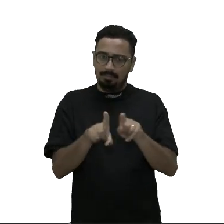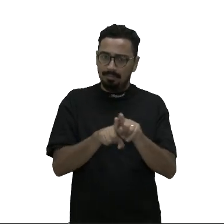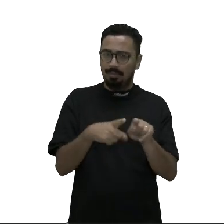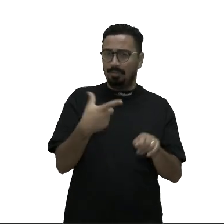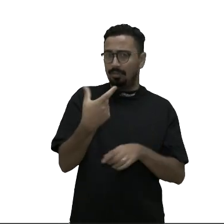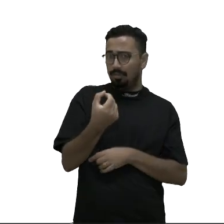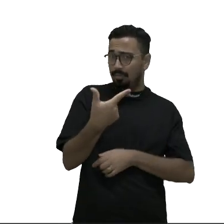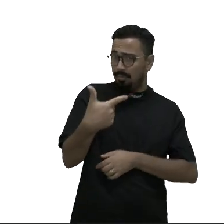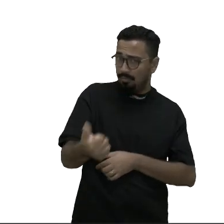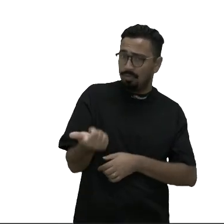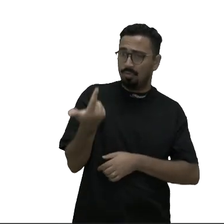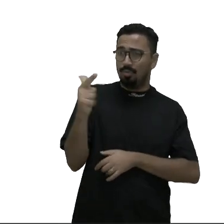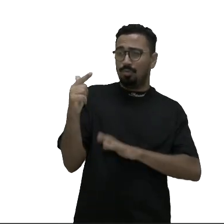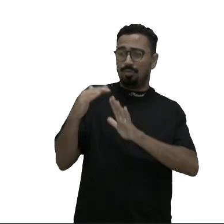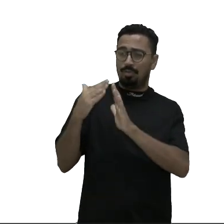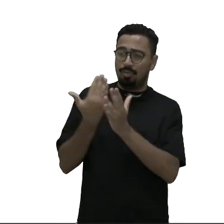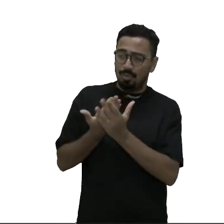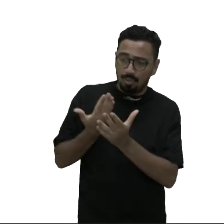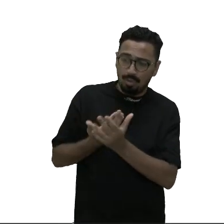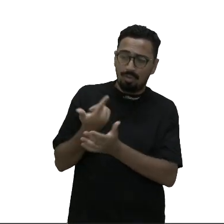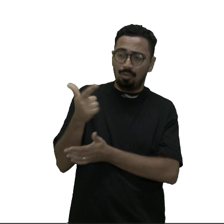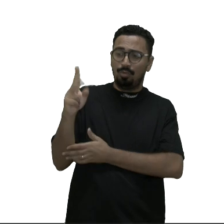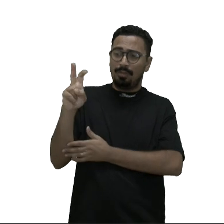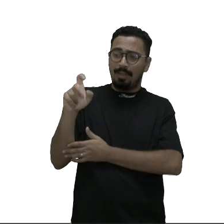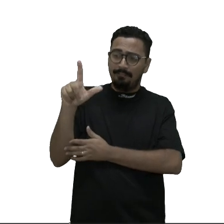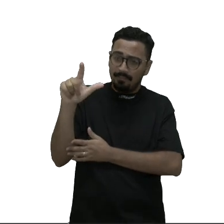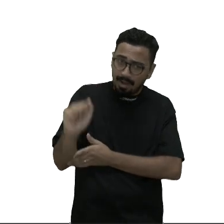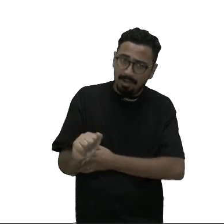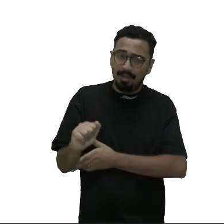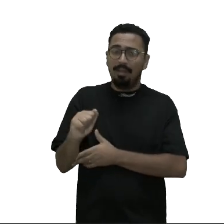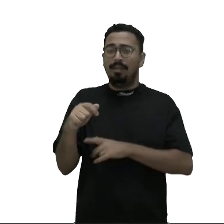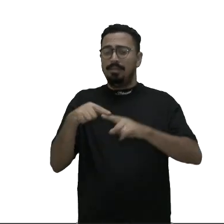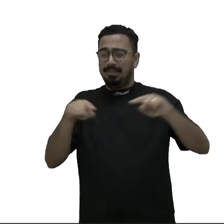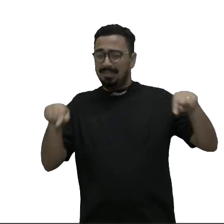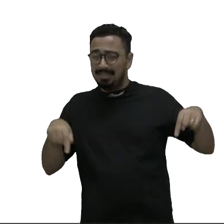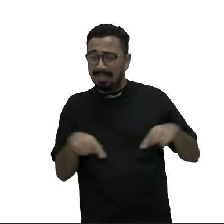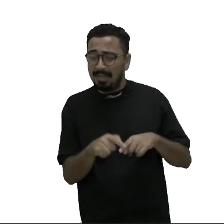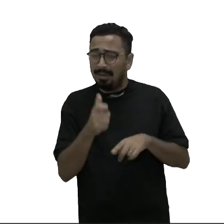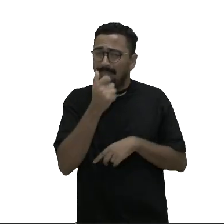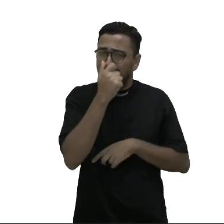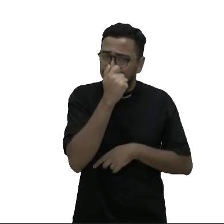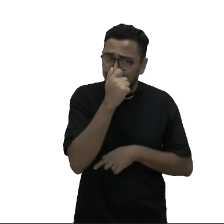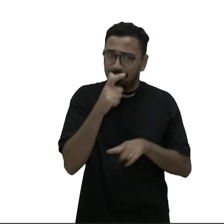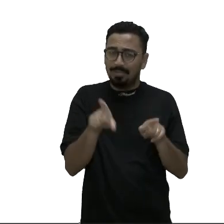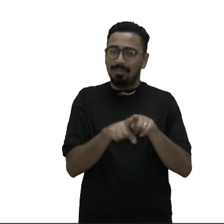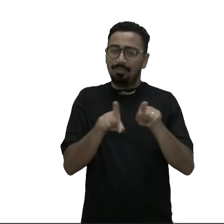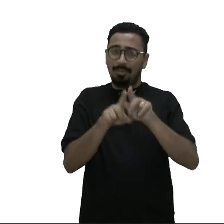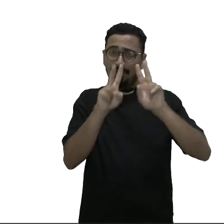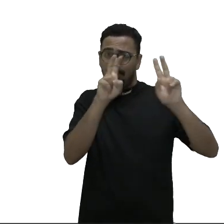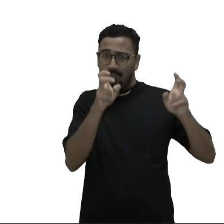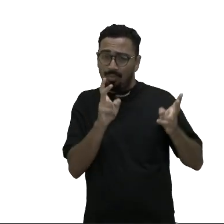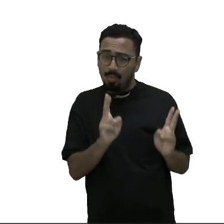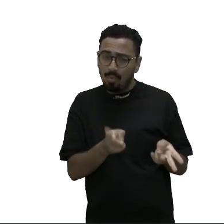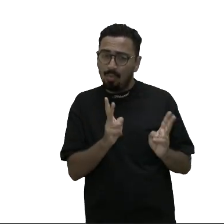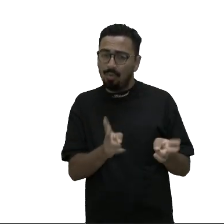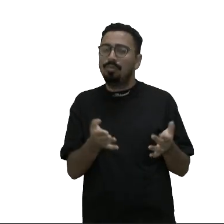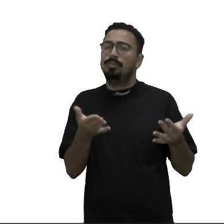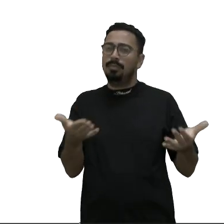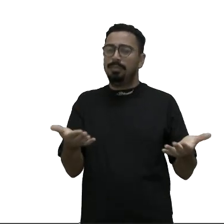de falta de escola, de falta de vaga, de salas superlotadas, questões que ainda continuam, então